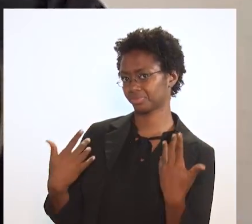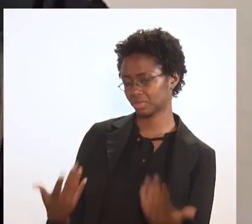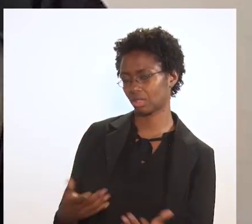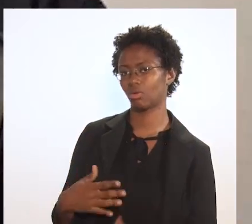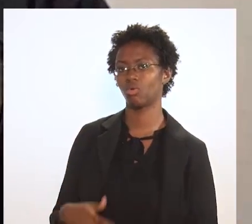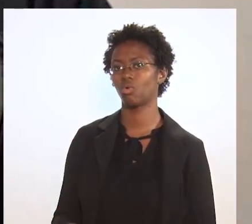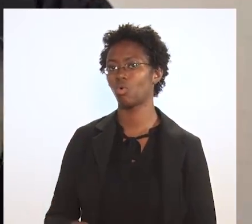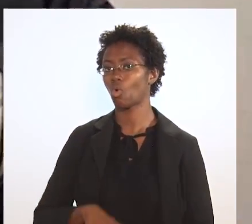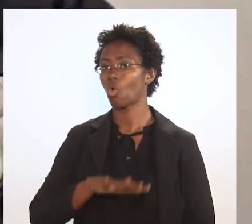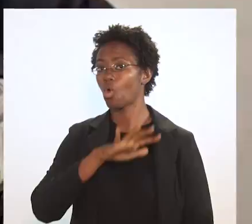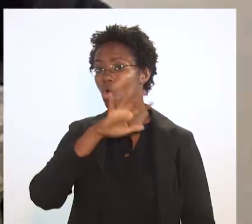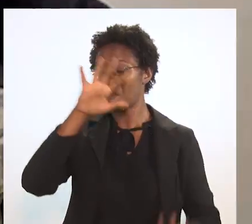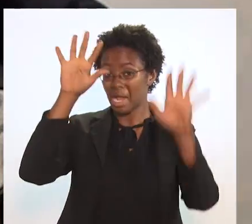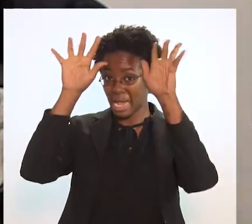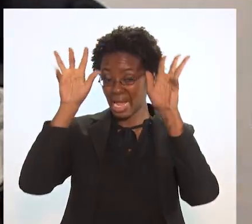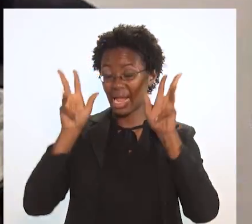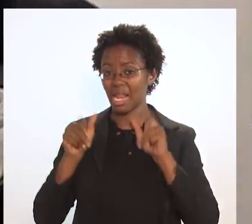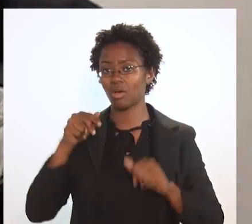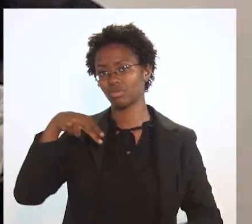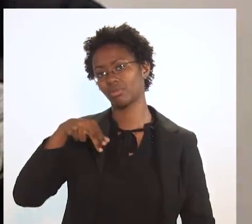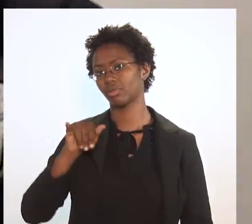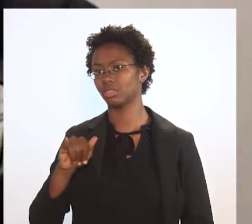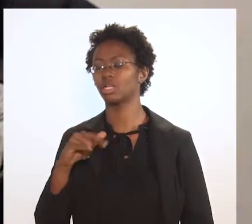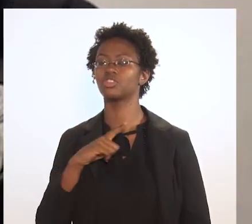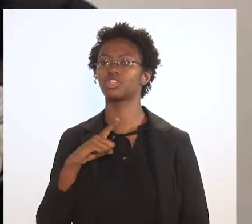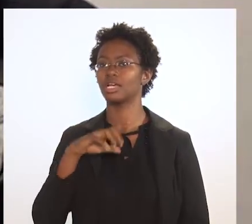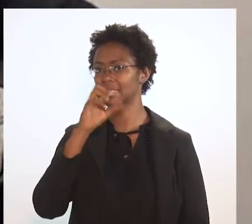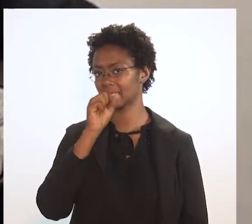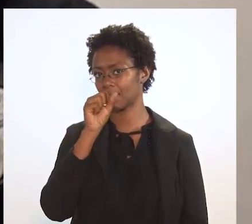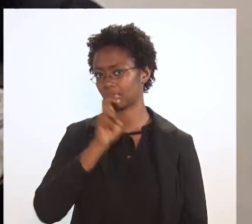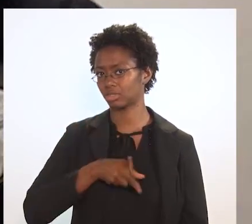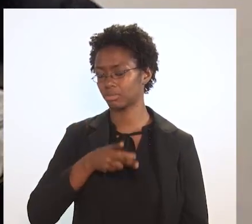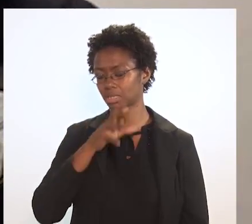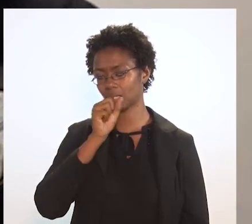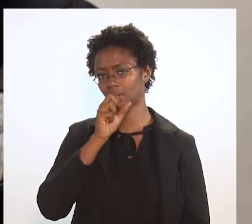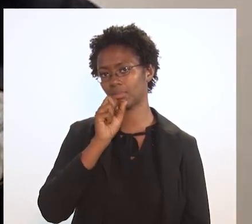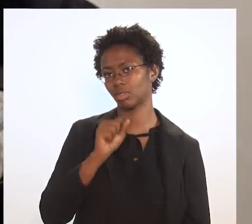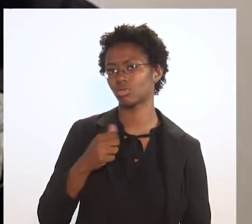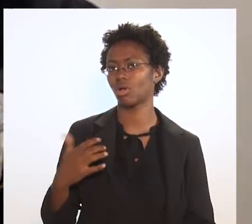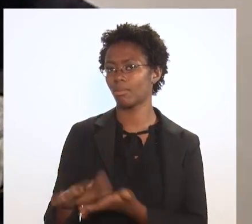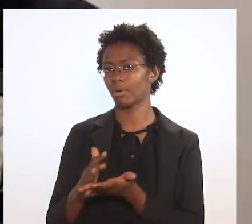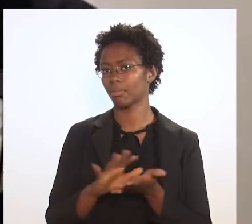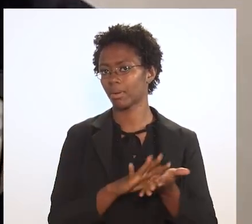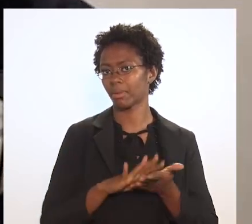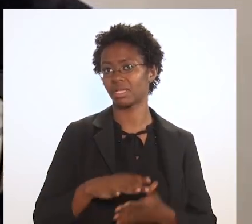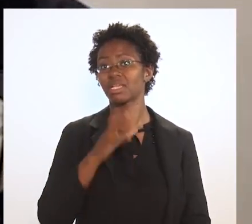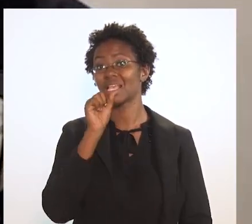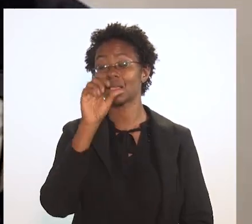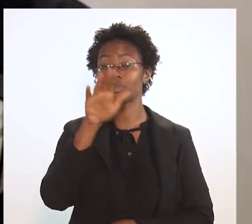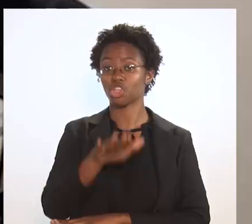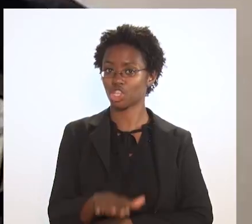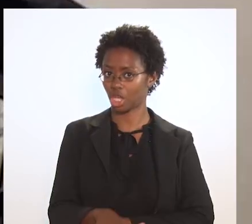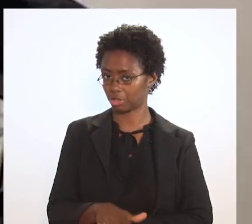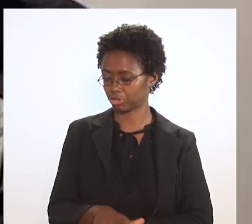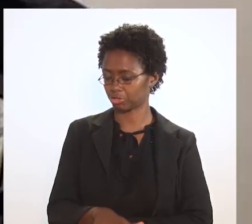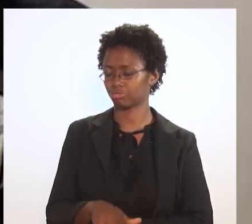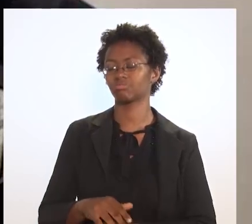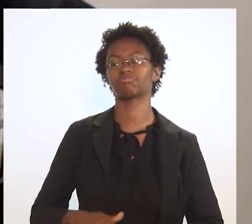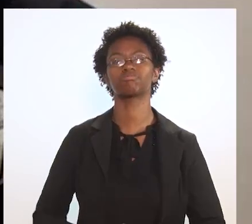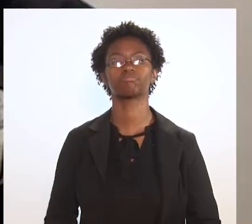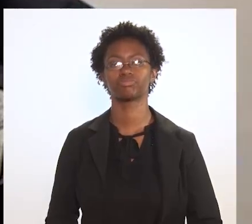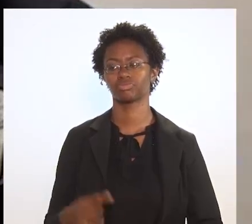é. No Leão de Nova Iguaçu, existia aos sábados uma roda de samba, aos sábados à